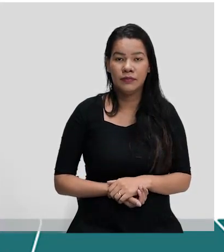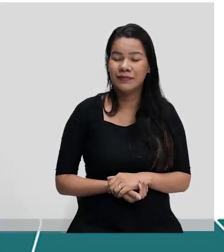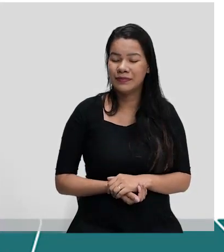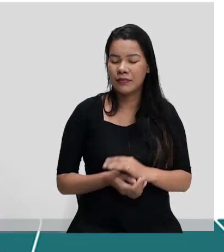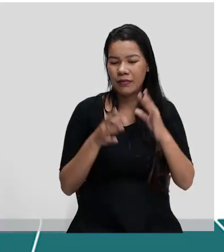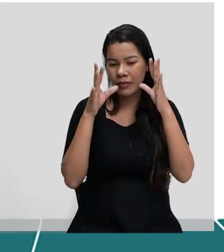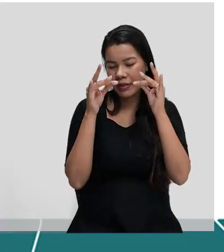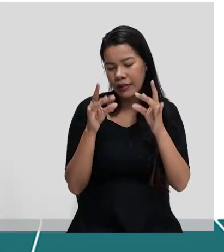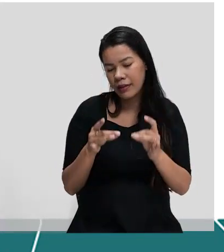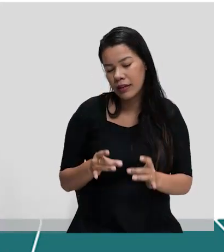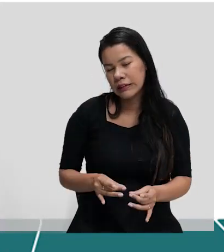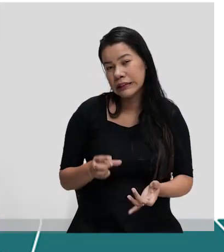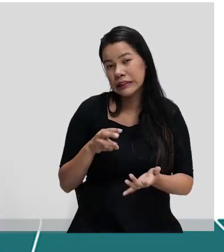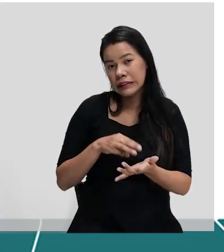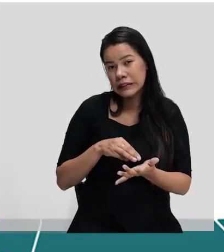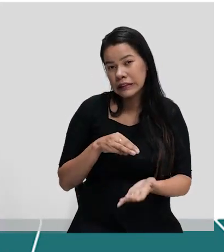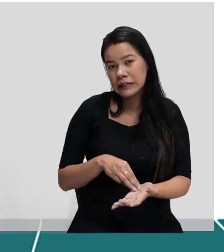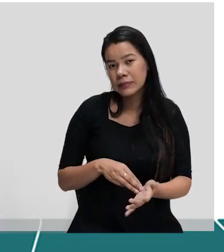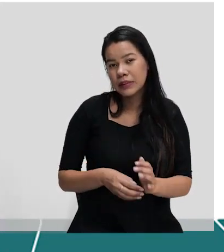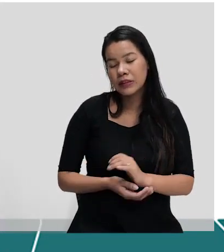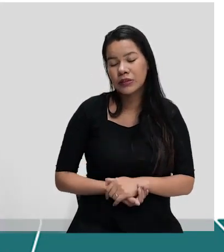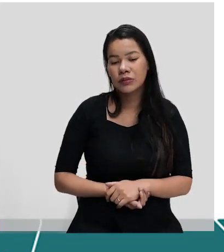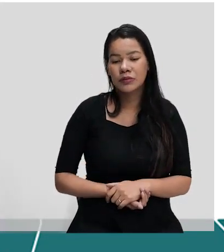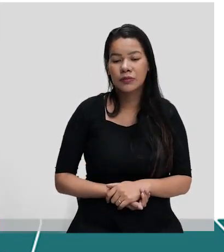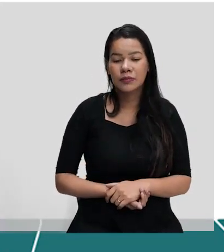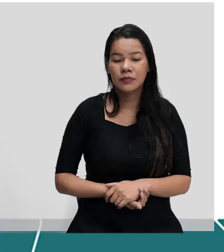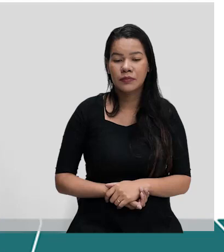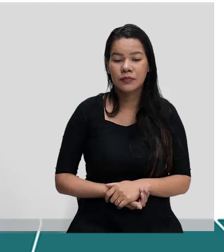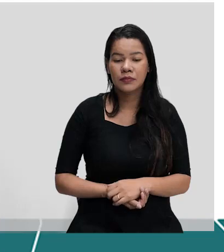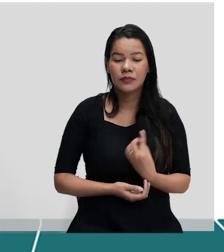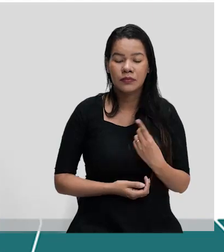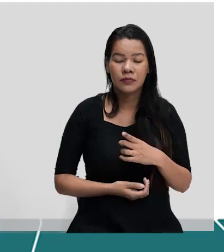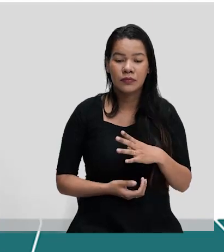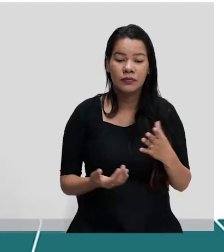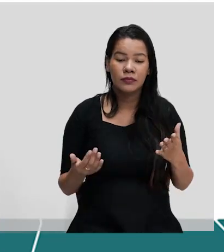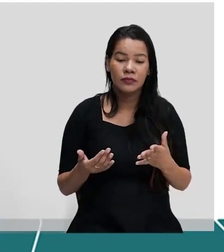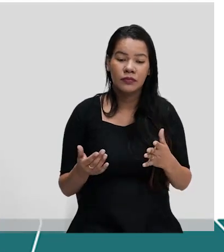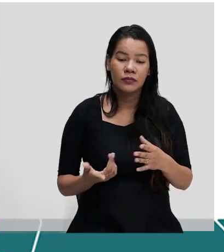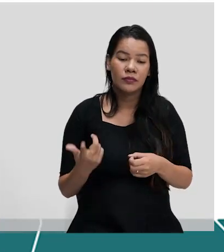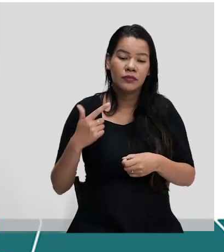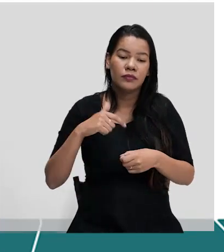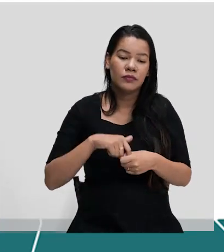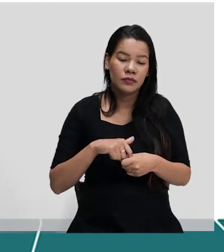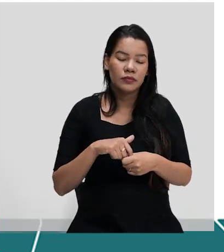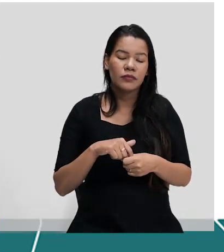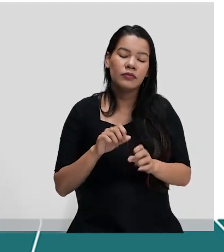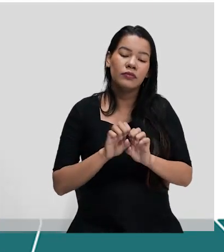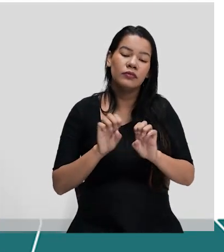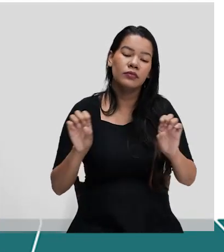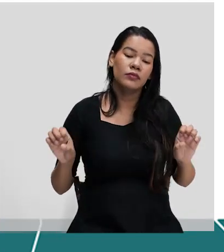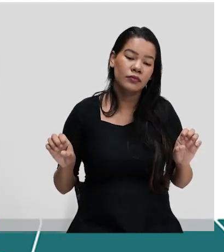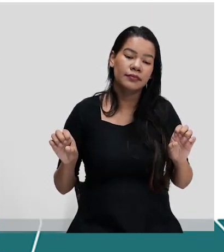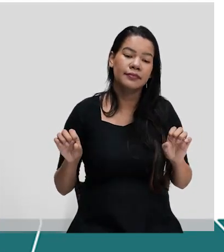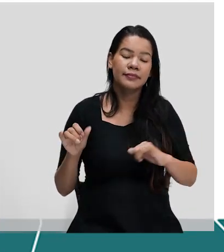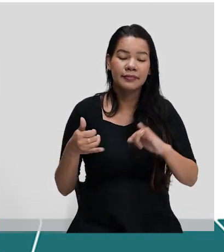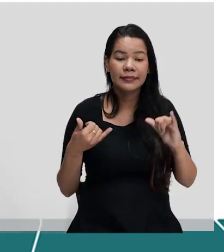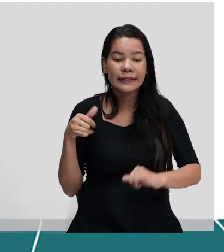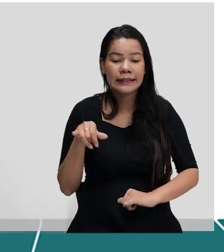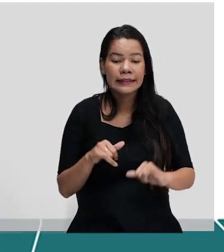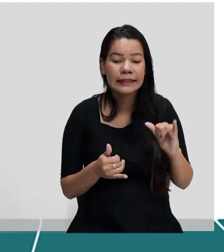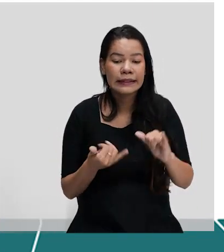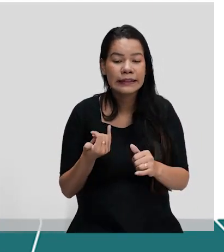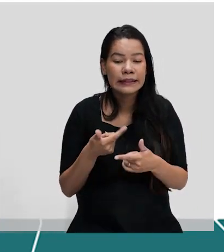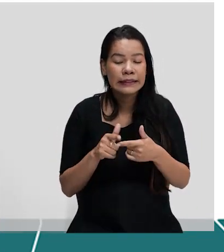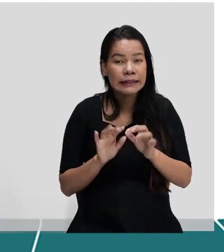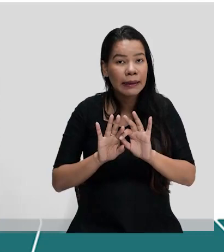lá, acompanhe direitinho, preste atenção. Vamos agora retomar as equações químicas separadamente, né,